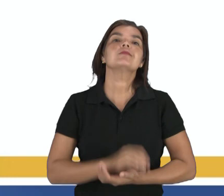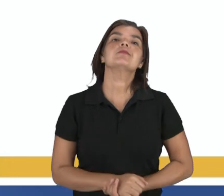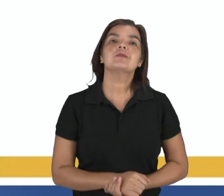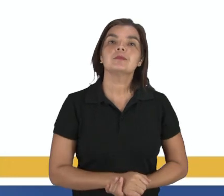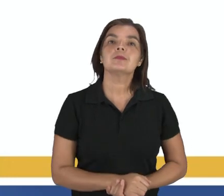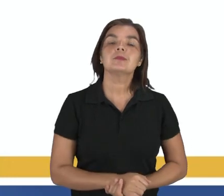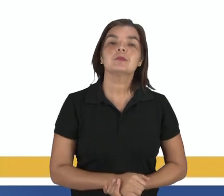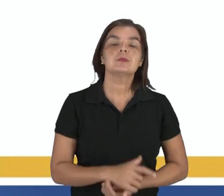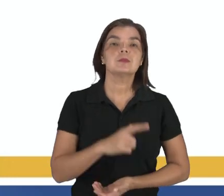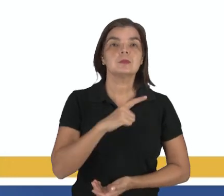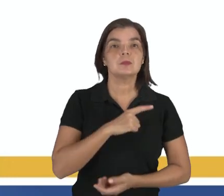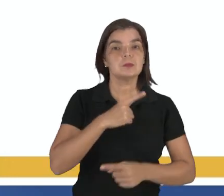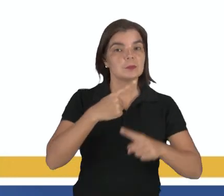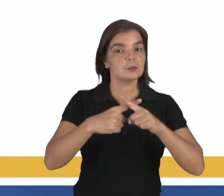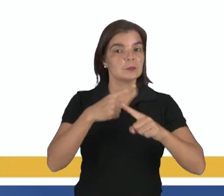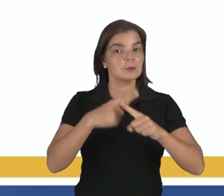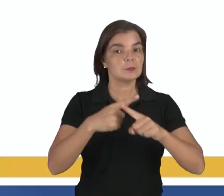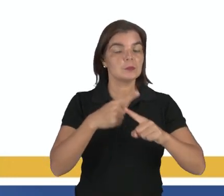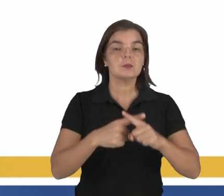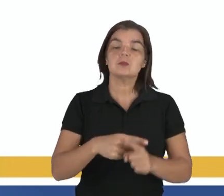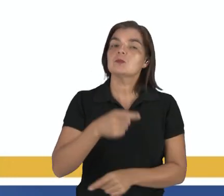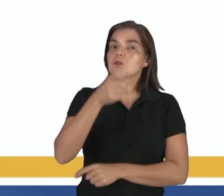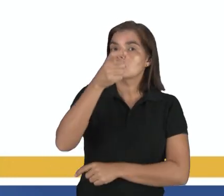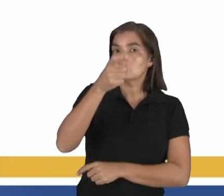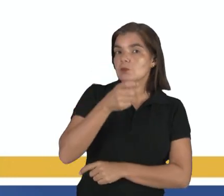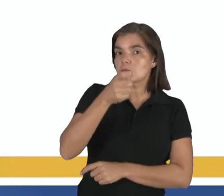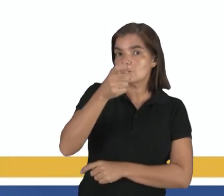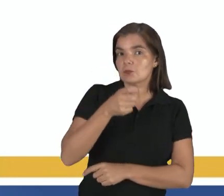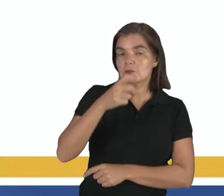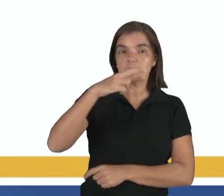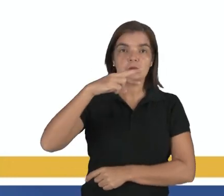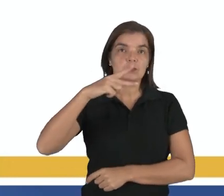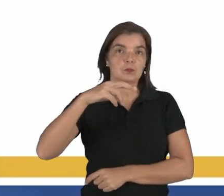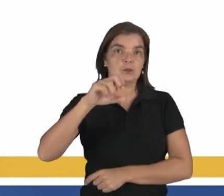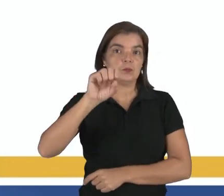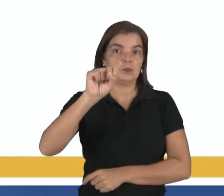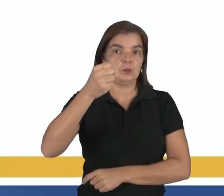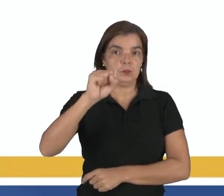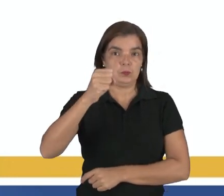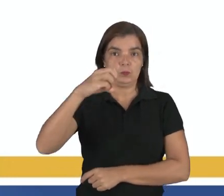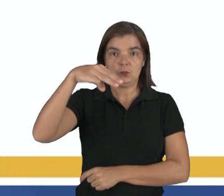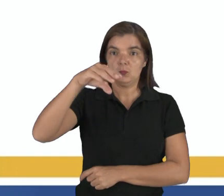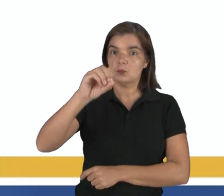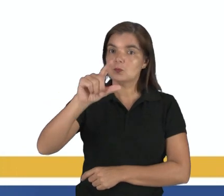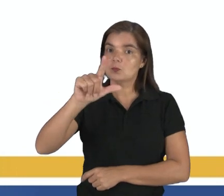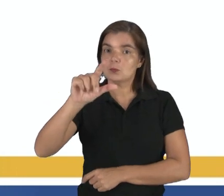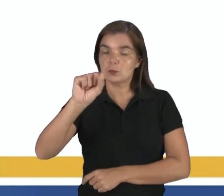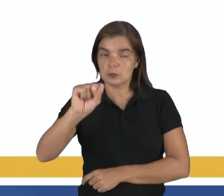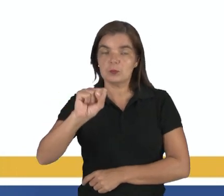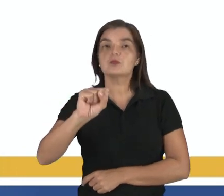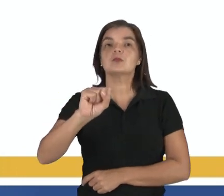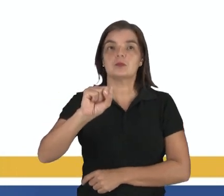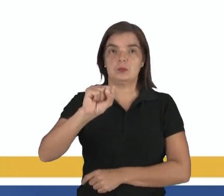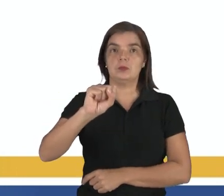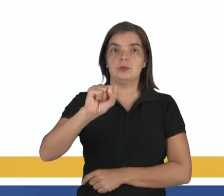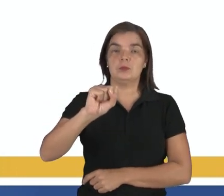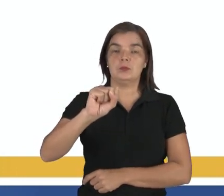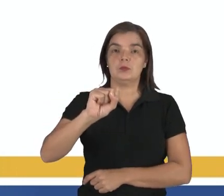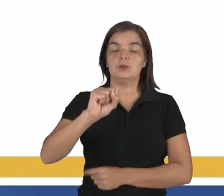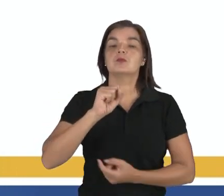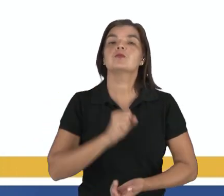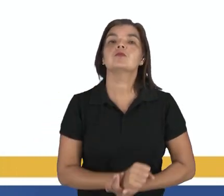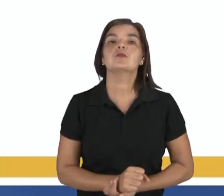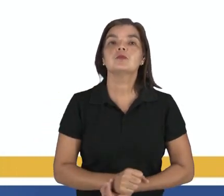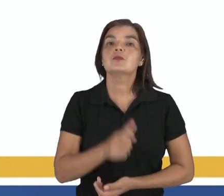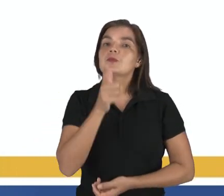extremos, faz a multiplicação. Então, se a gente utilizar 4 mols de metano será